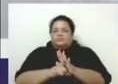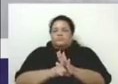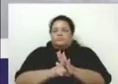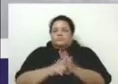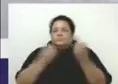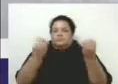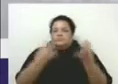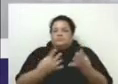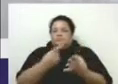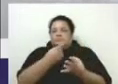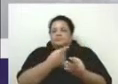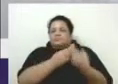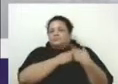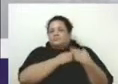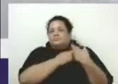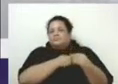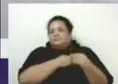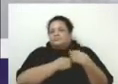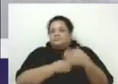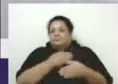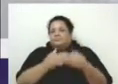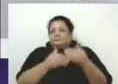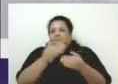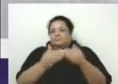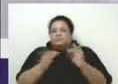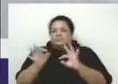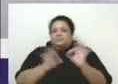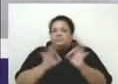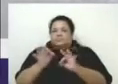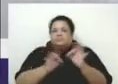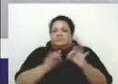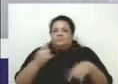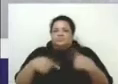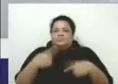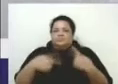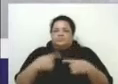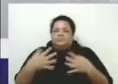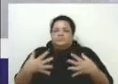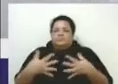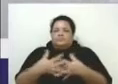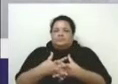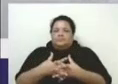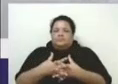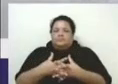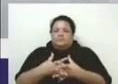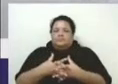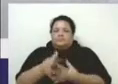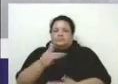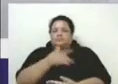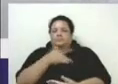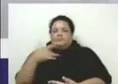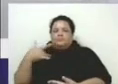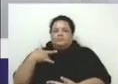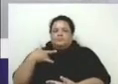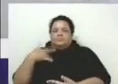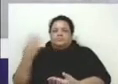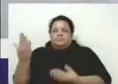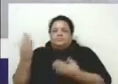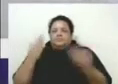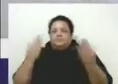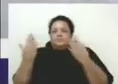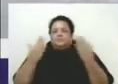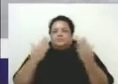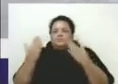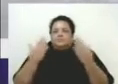para desenvolver as ações. E temos que falar em políticas integradas, é saúde, na saúde mental, psicológica, é assistência